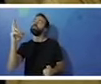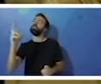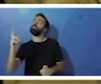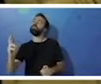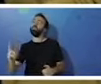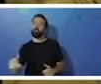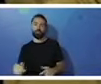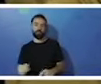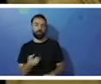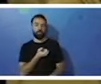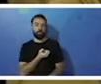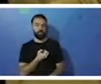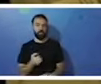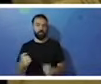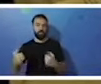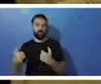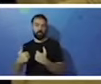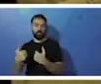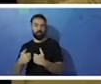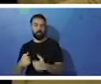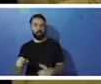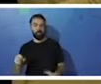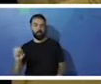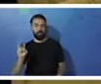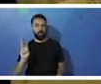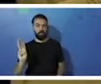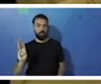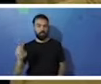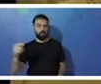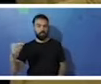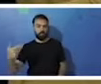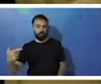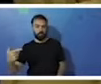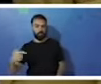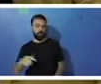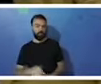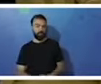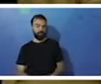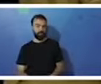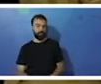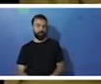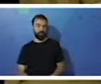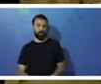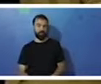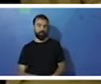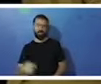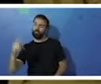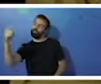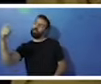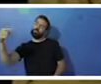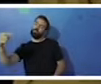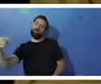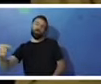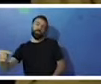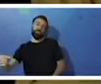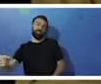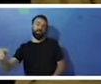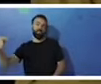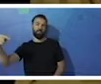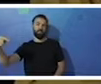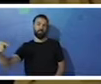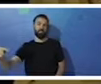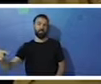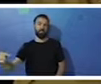valor aproximado de 37. Não pode passar do 37. Então vamos lá. 5, 10,